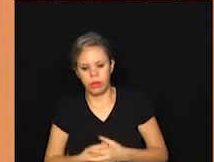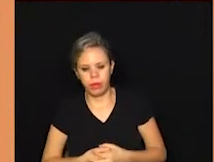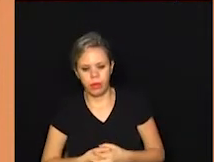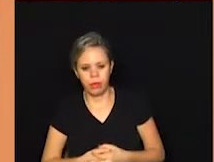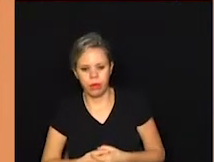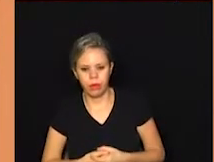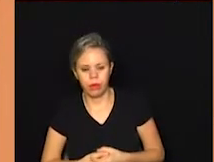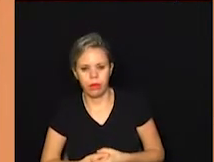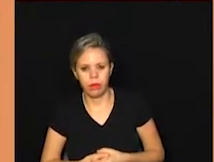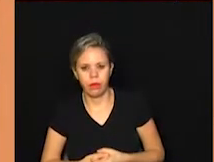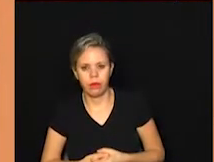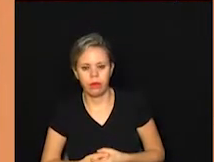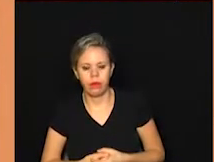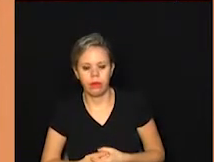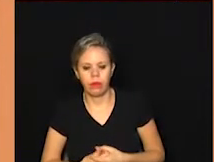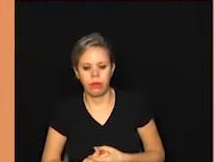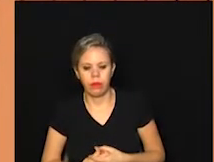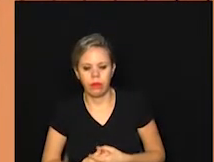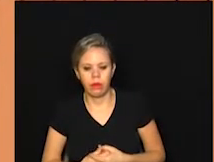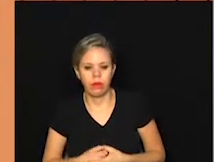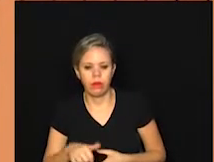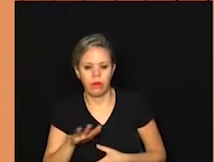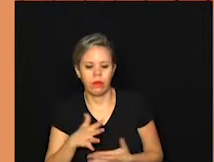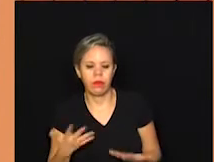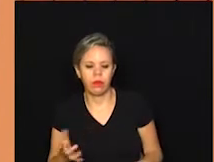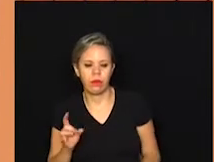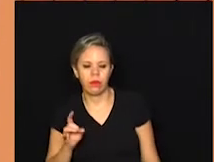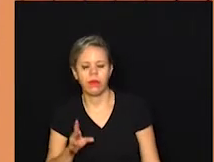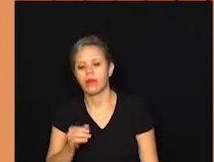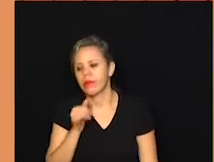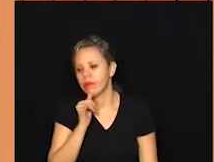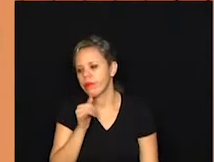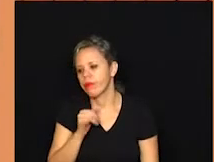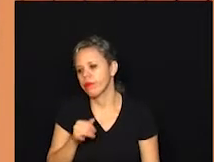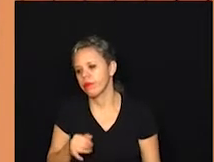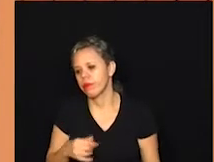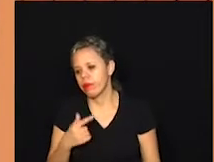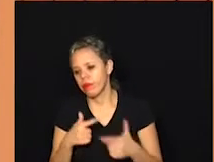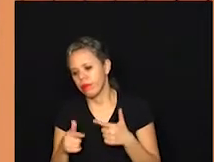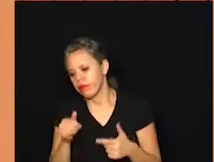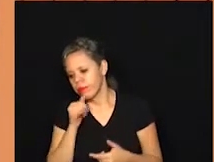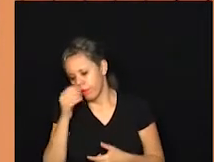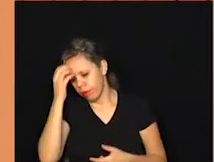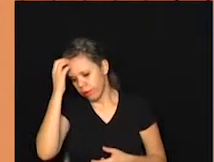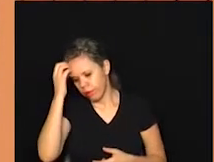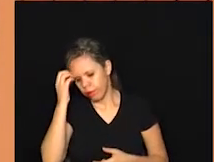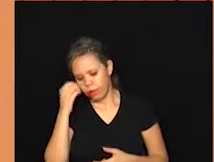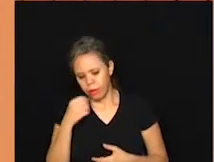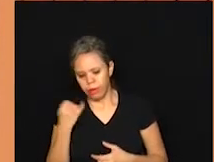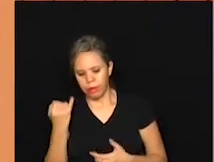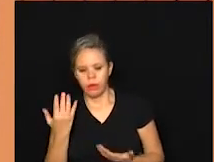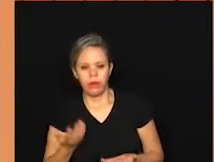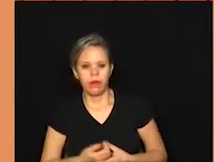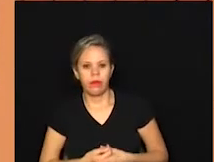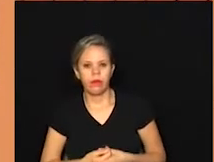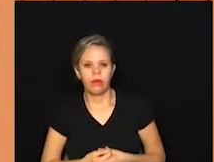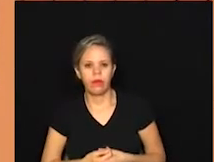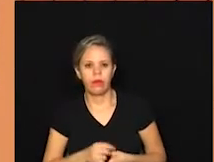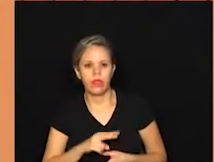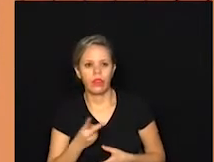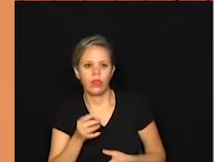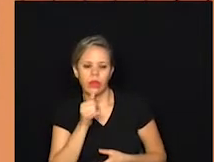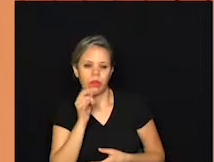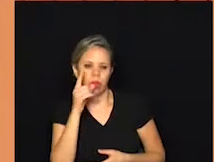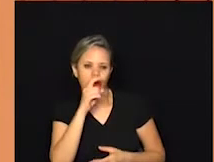né? Mas geralmente é só em situações bem pontuais. Caso contrário,